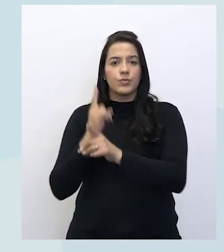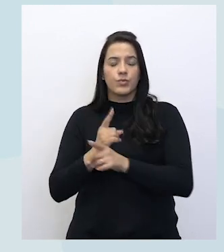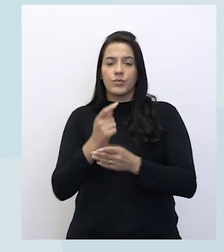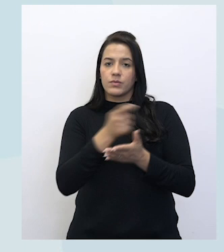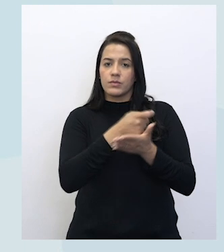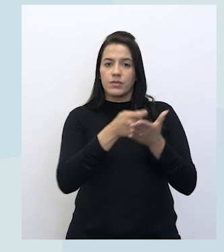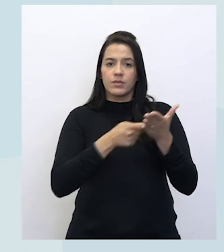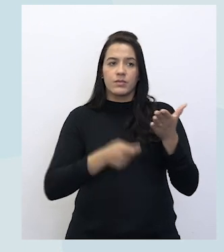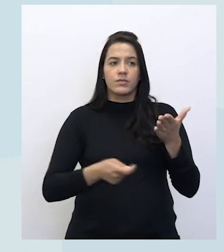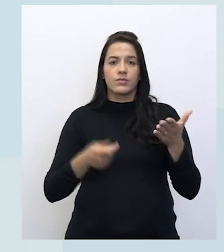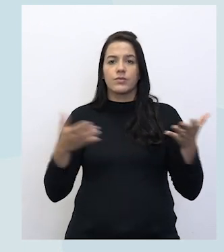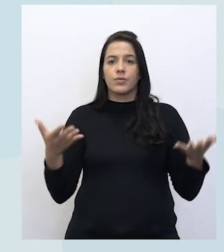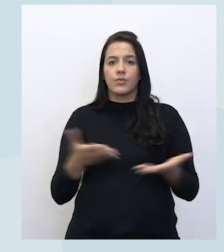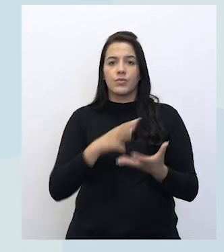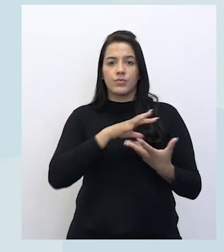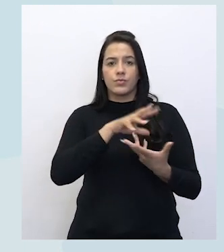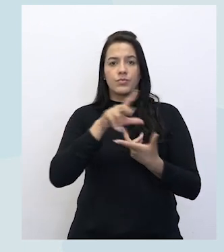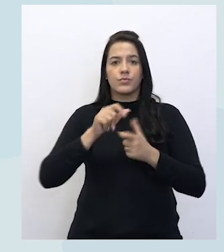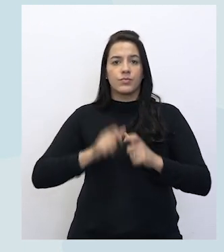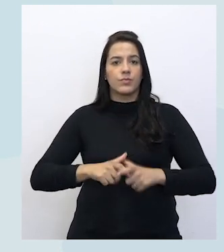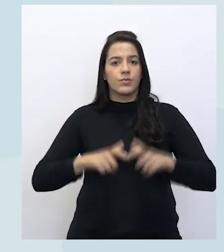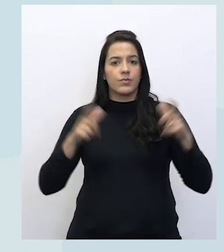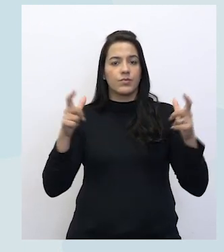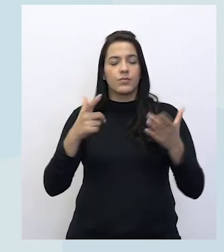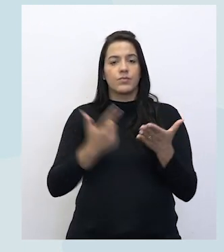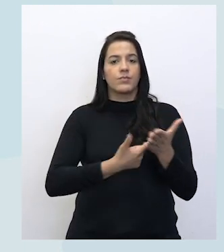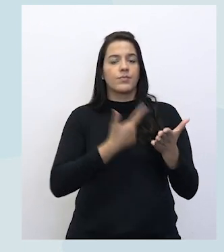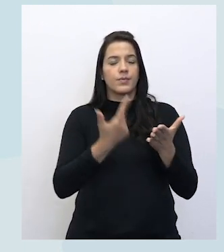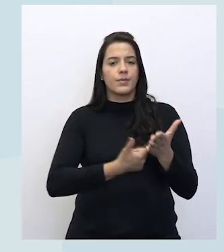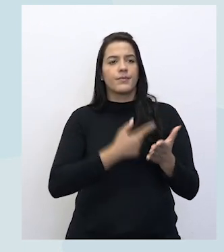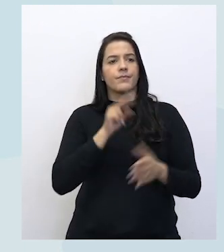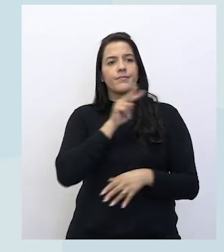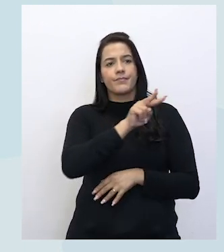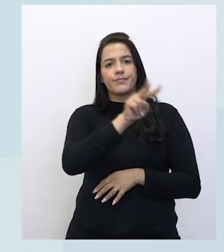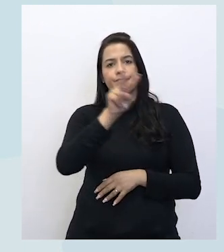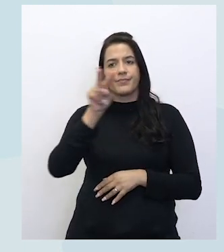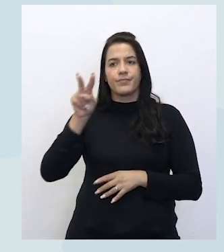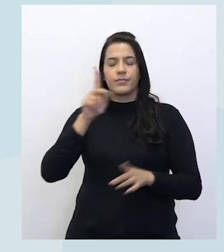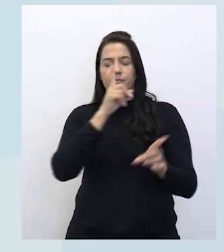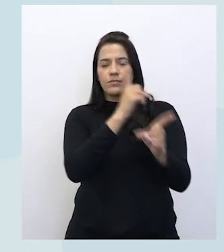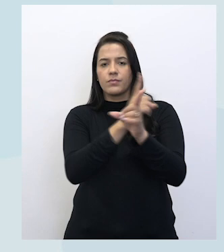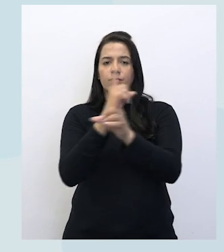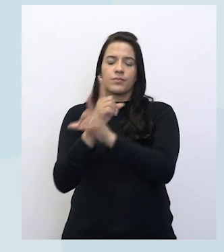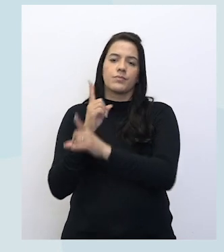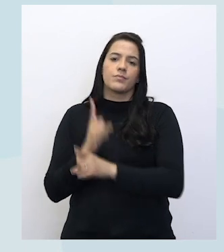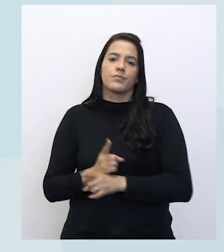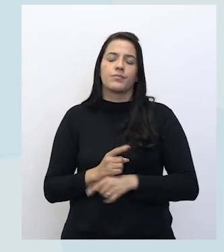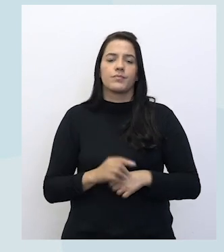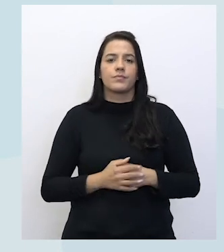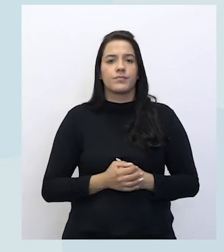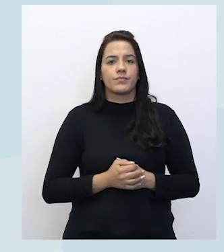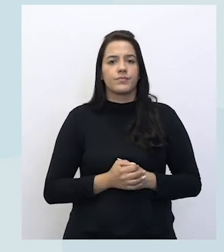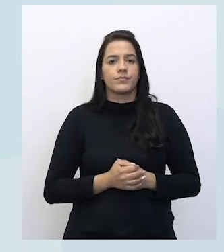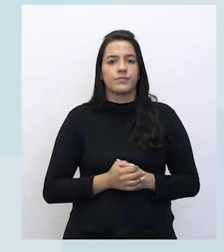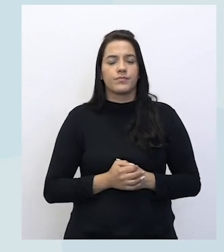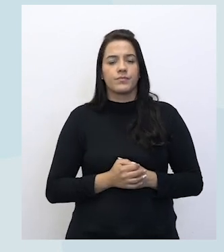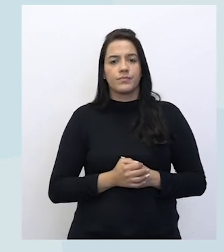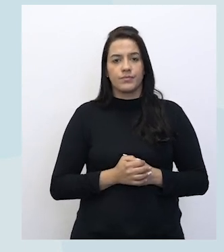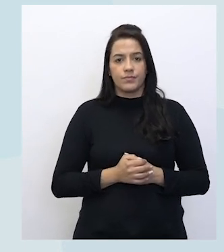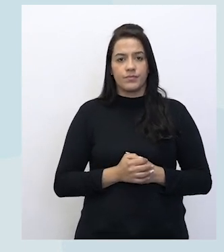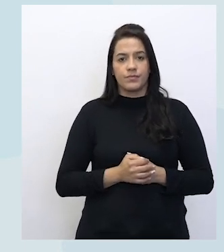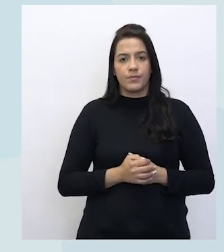escrito neste grandíssimo livro que continuamente se abre perante nossos